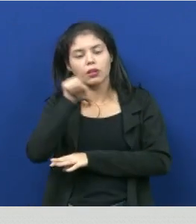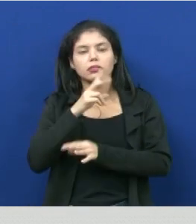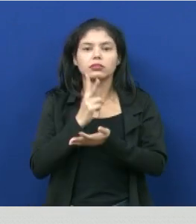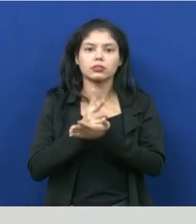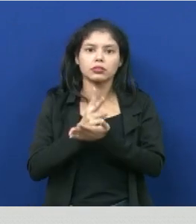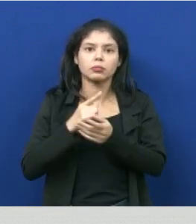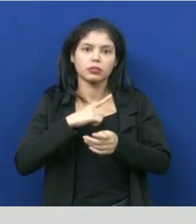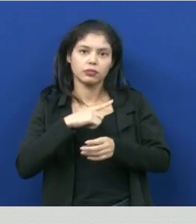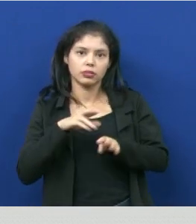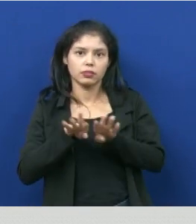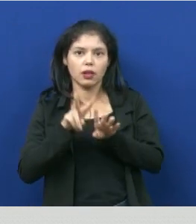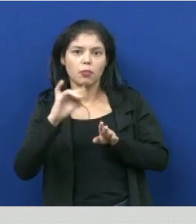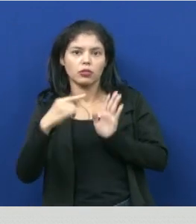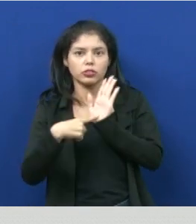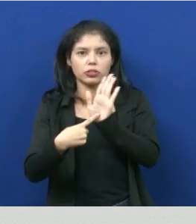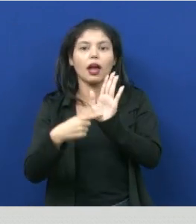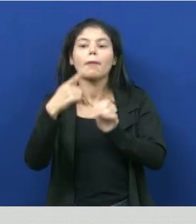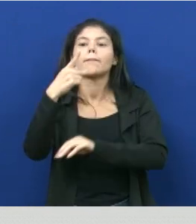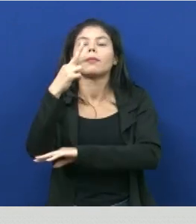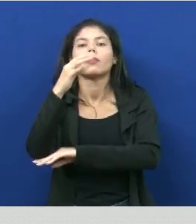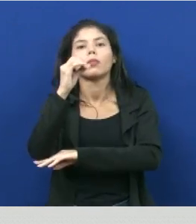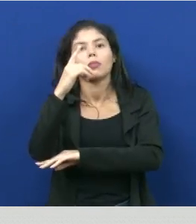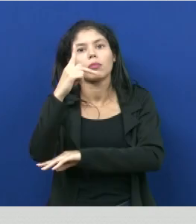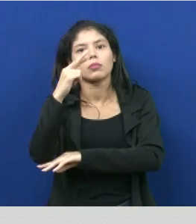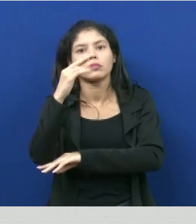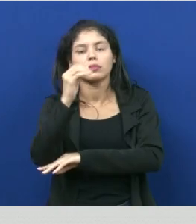essas duas frações são proporcionais.